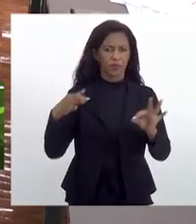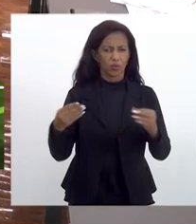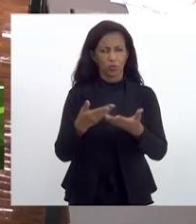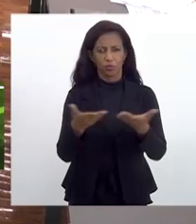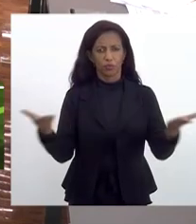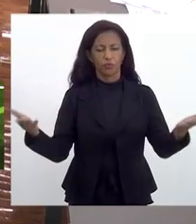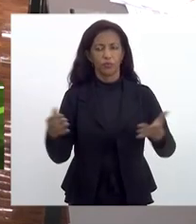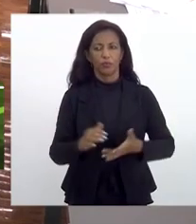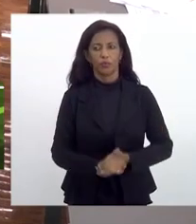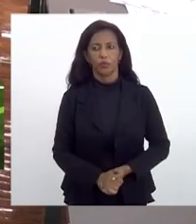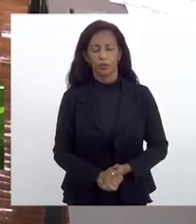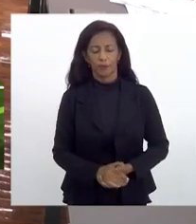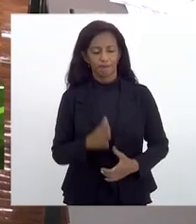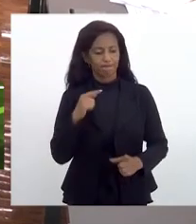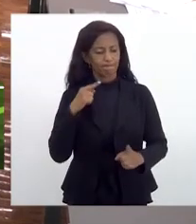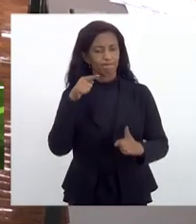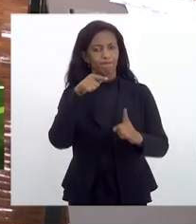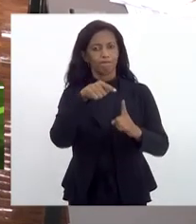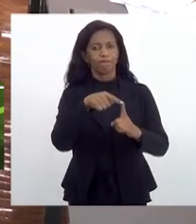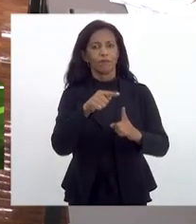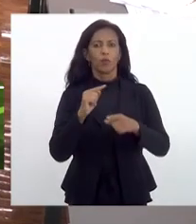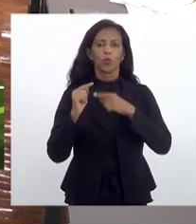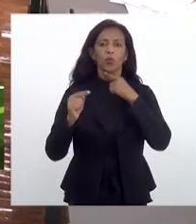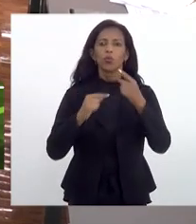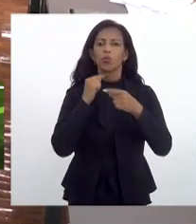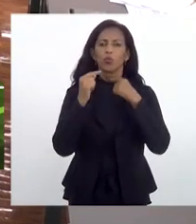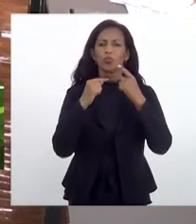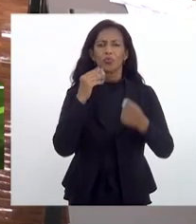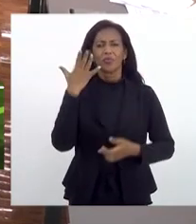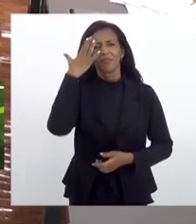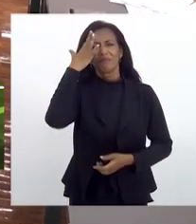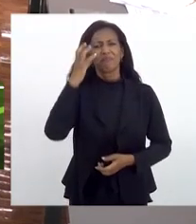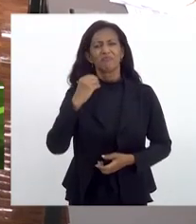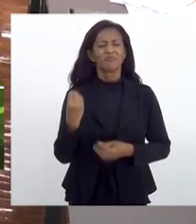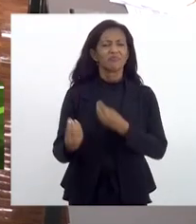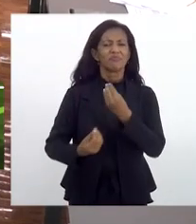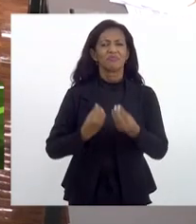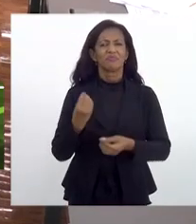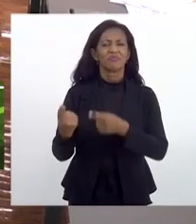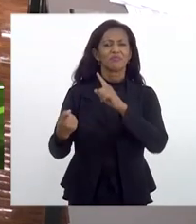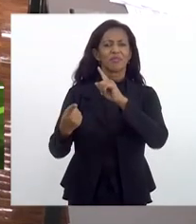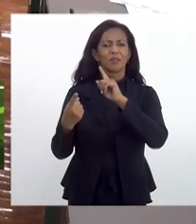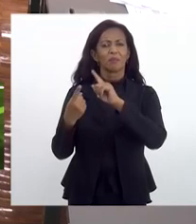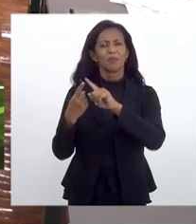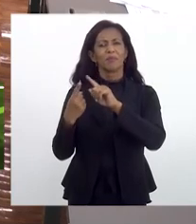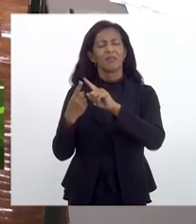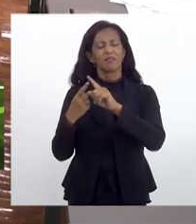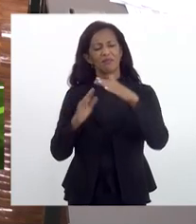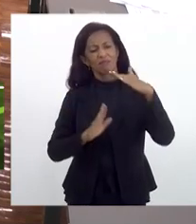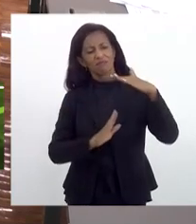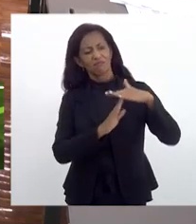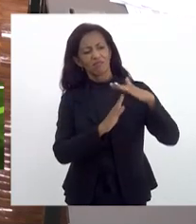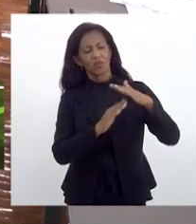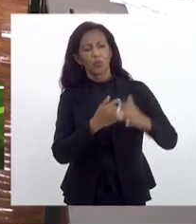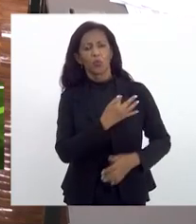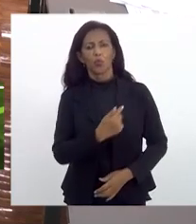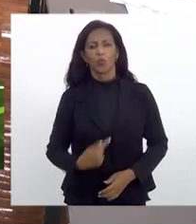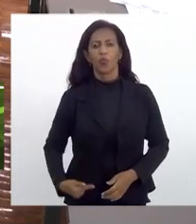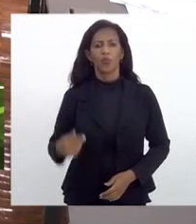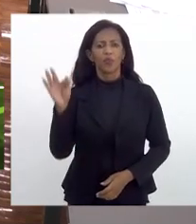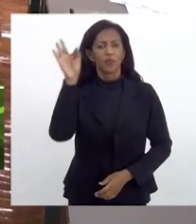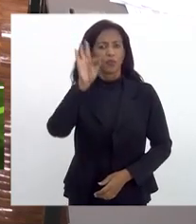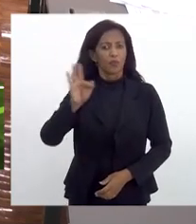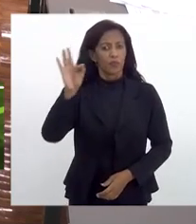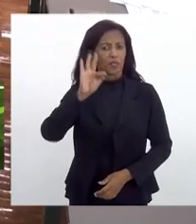todos. Bem objetivamente, eu queria tirar umas dúvidas quando eu não consegui entender, primeiro, sobre a questão do teto de gastos. No governo federal, a gente tem um